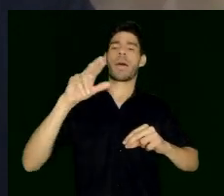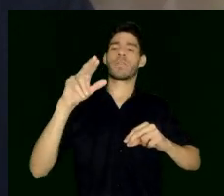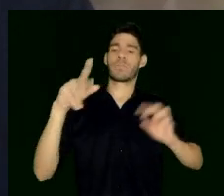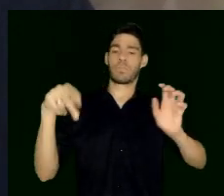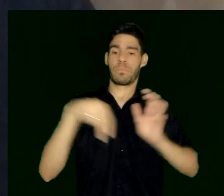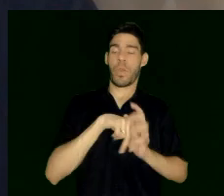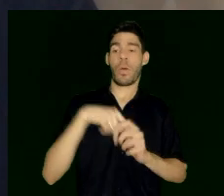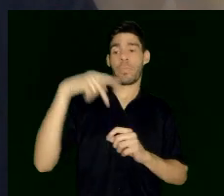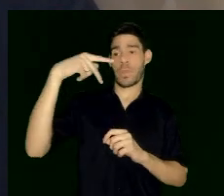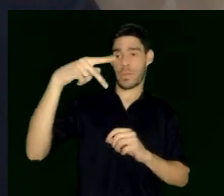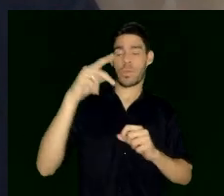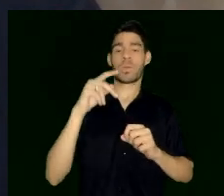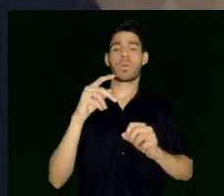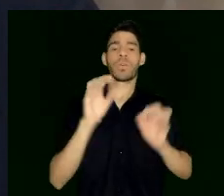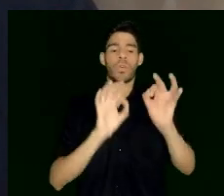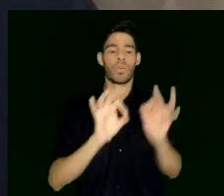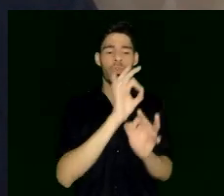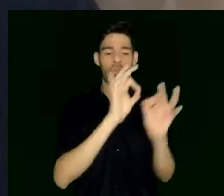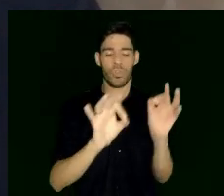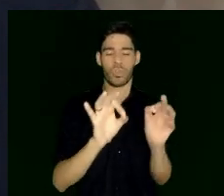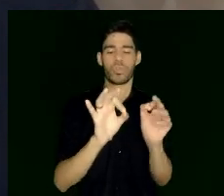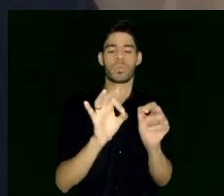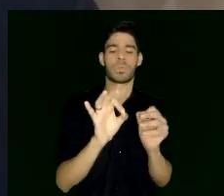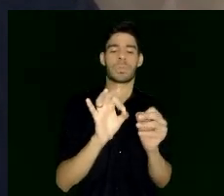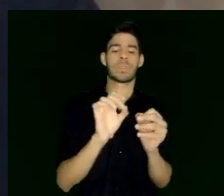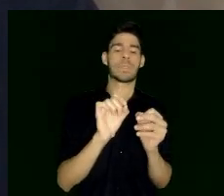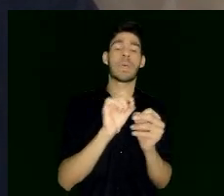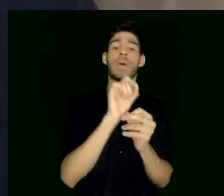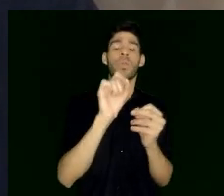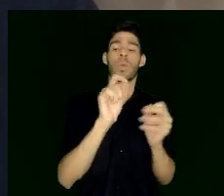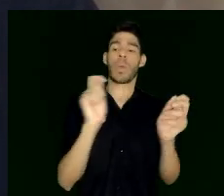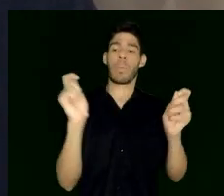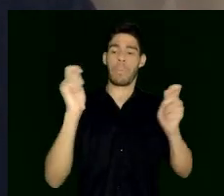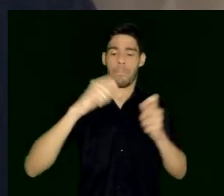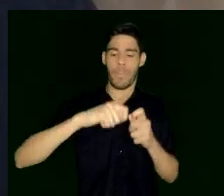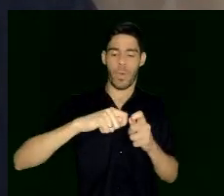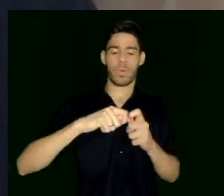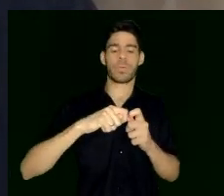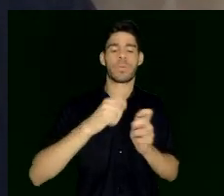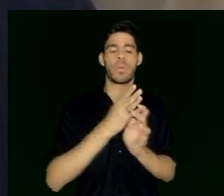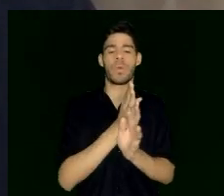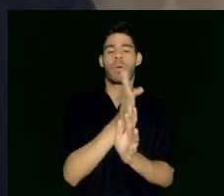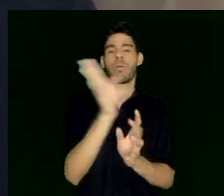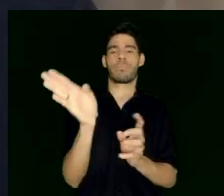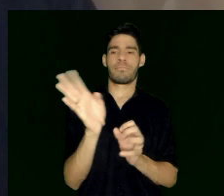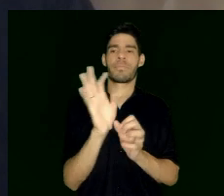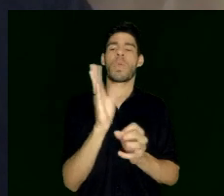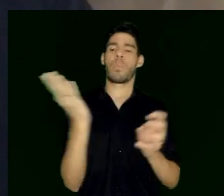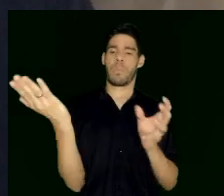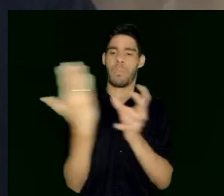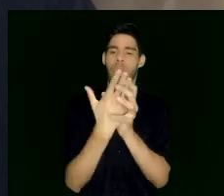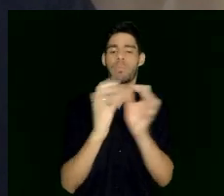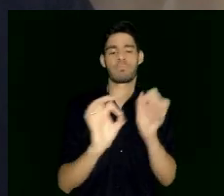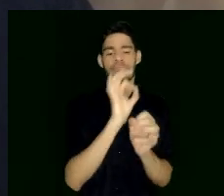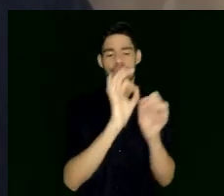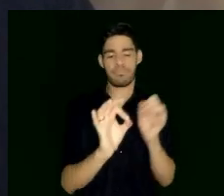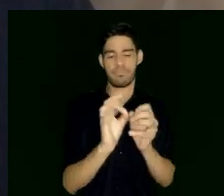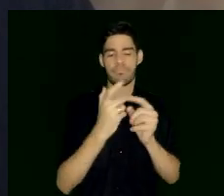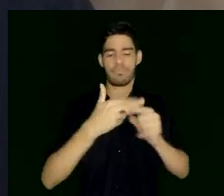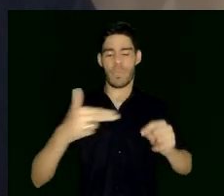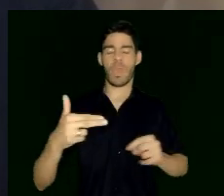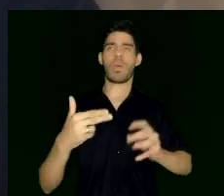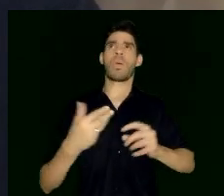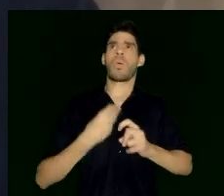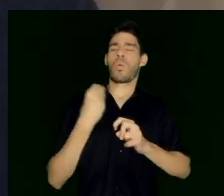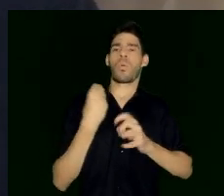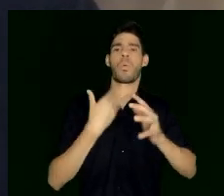legislação guatemalteca, o judiciário acabou possibilitando o desvirtuamento, o ajuizamento de